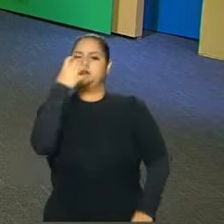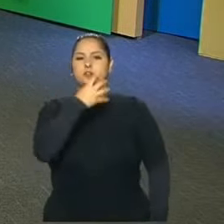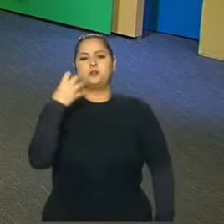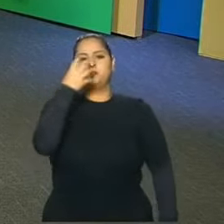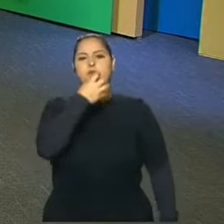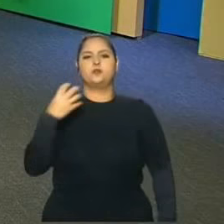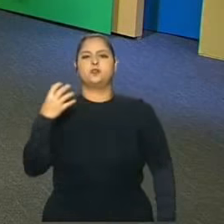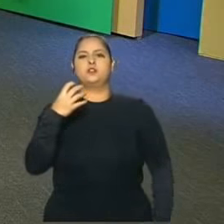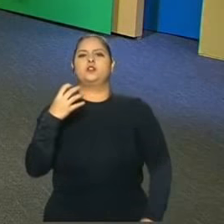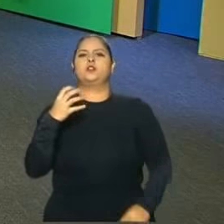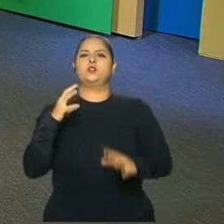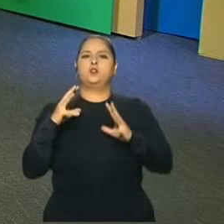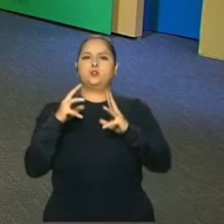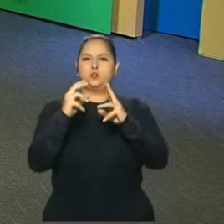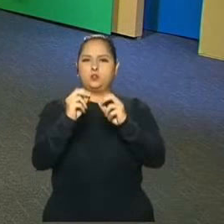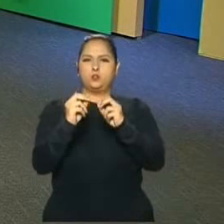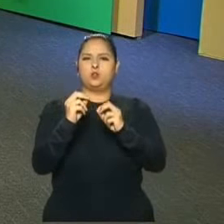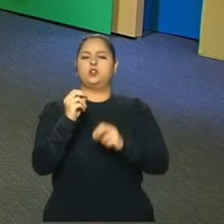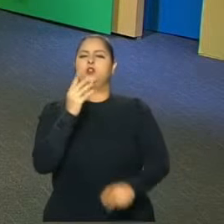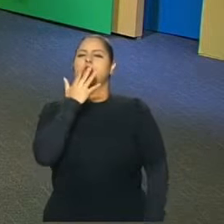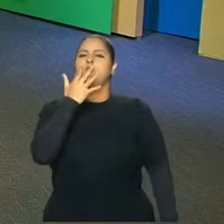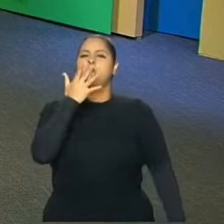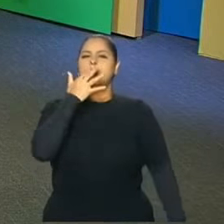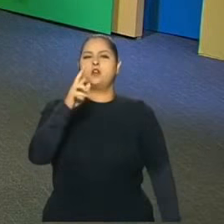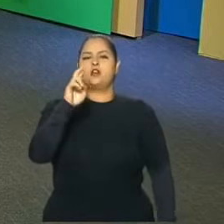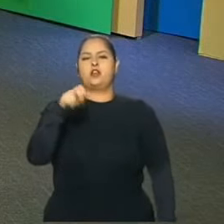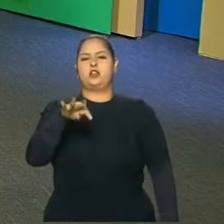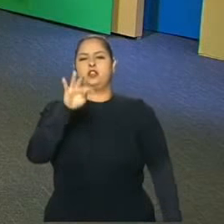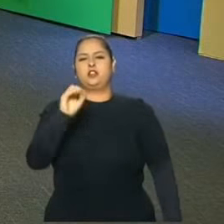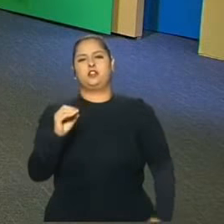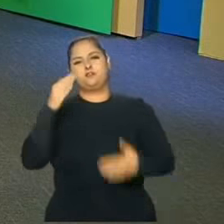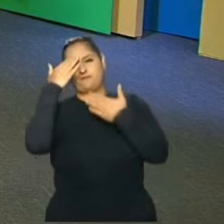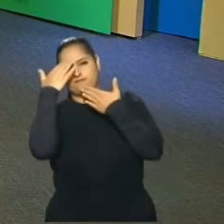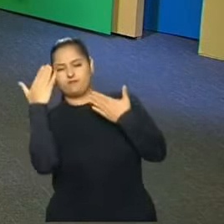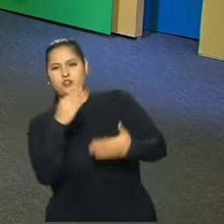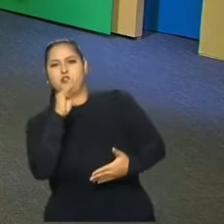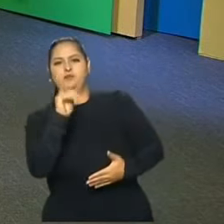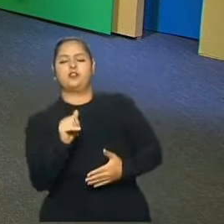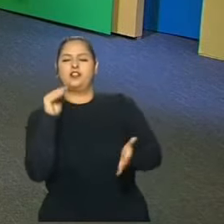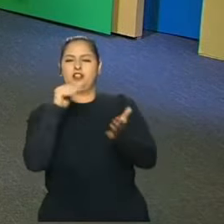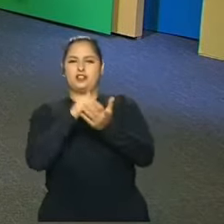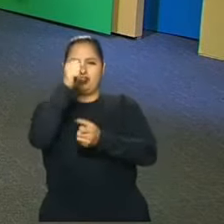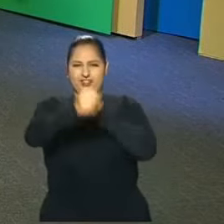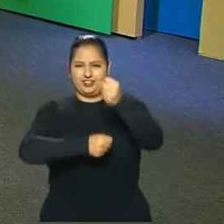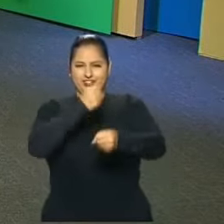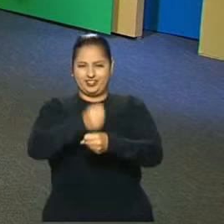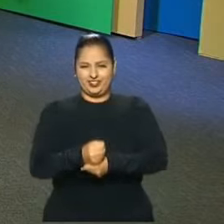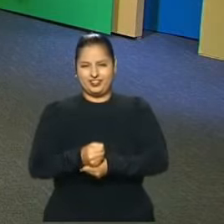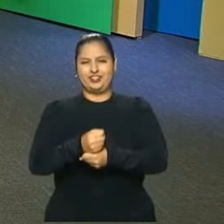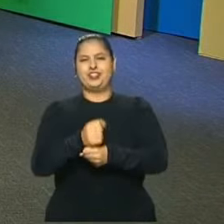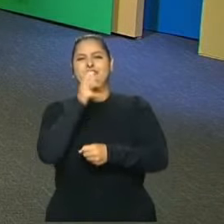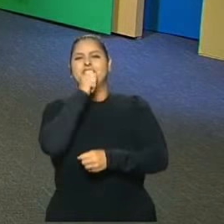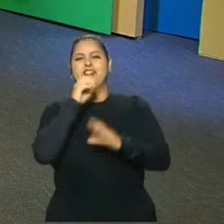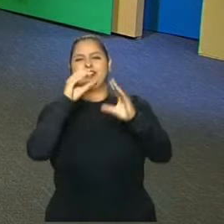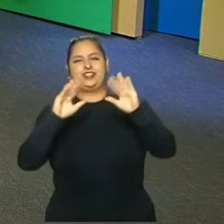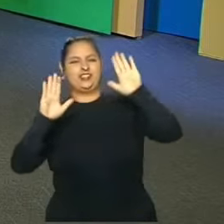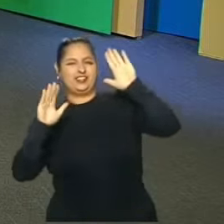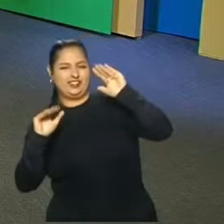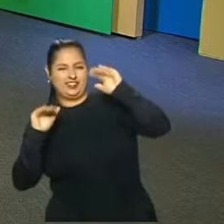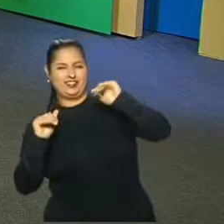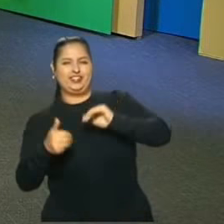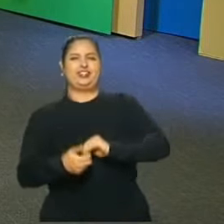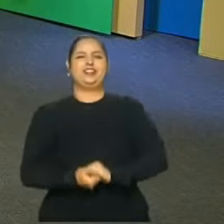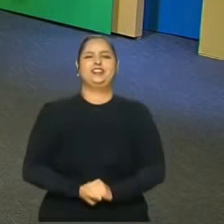De Toda a Cor, do Renato Luciano. Valeu demais, Bia. Até ano que vem, até pessoal. Até o próximo. Vem sábado à noite. Tchau, tchau. Vamos tchau.